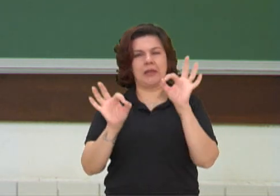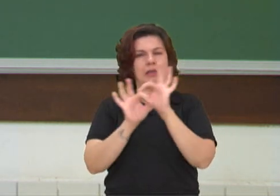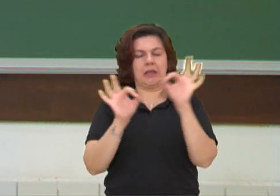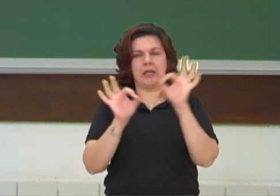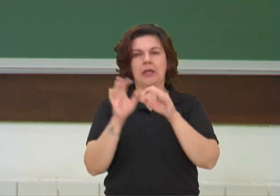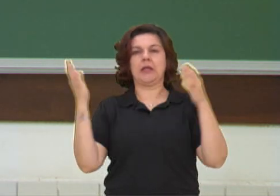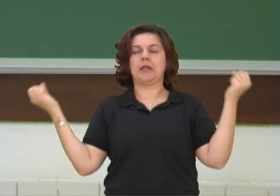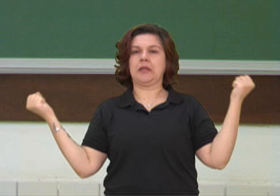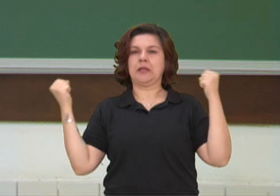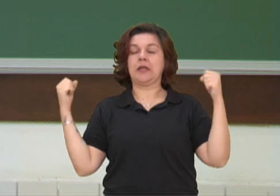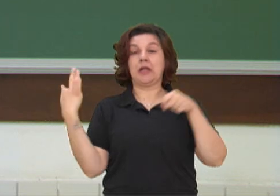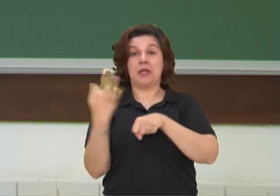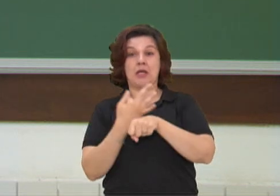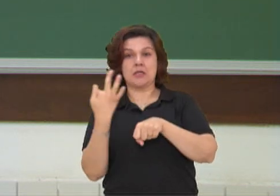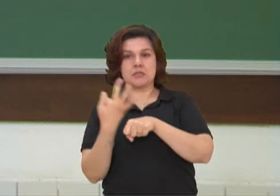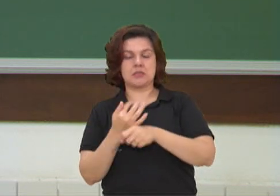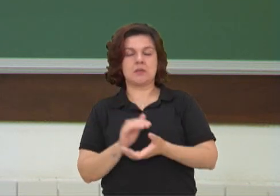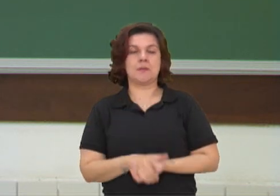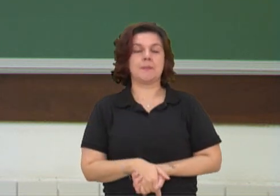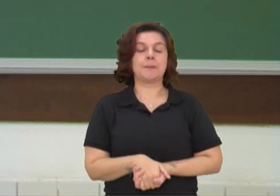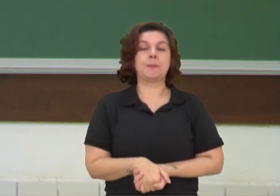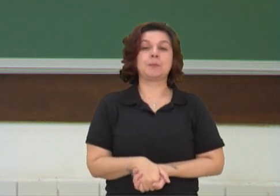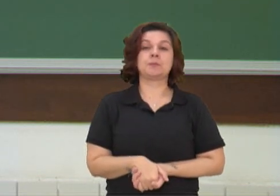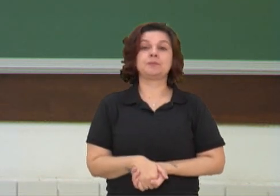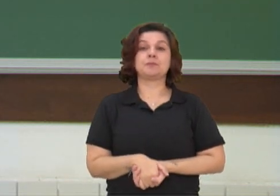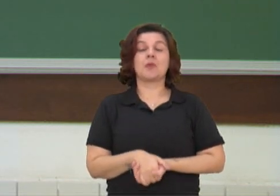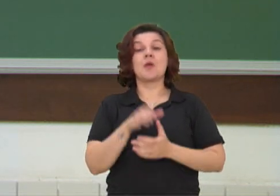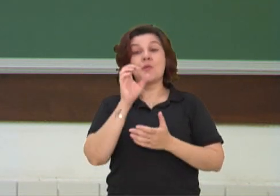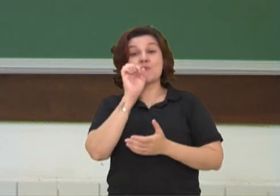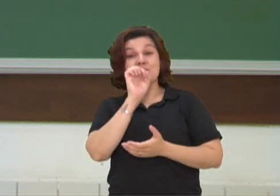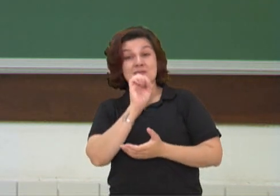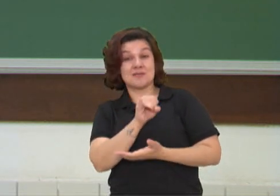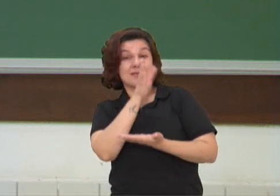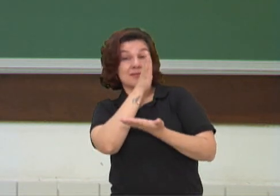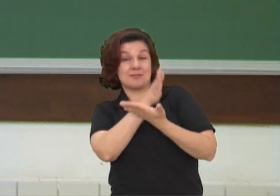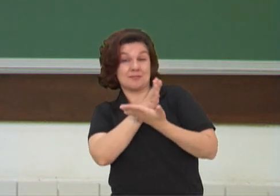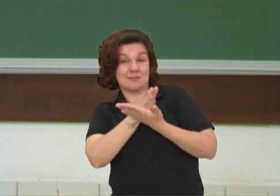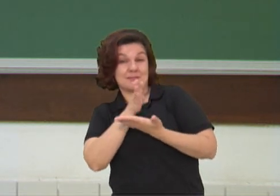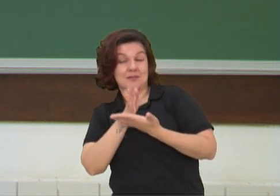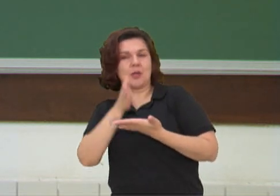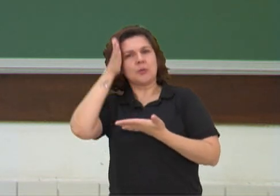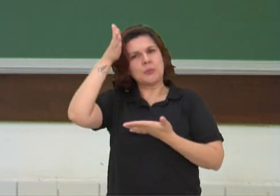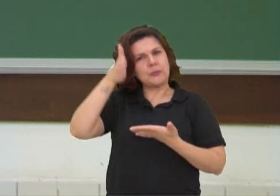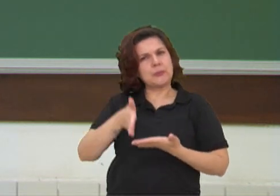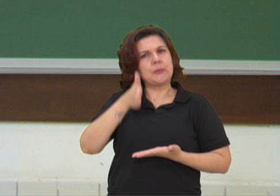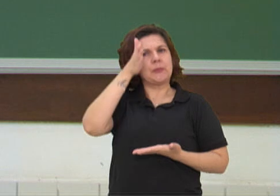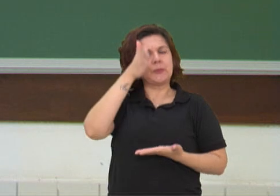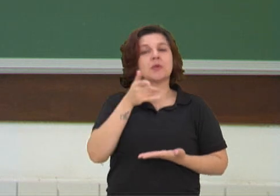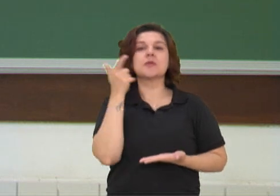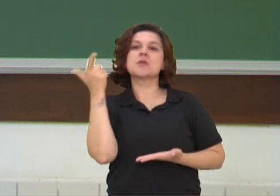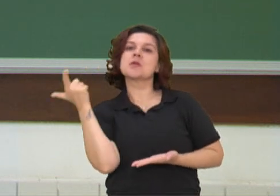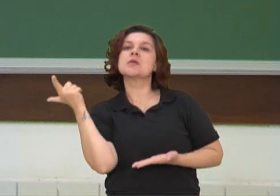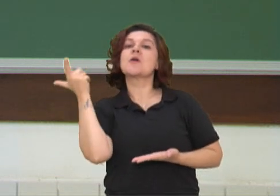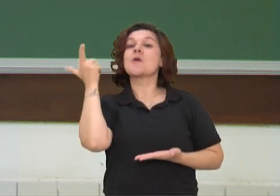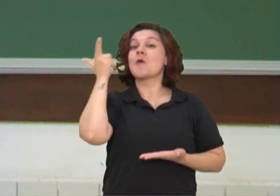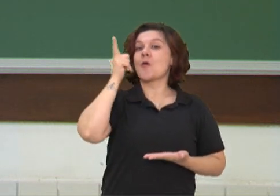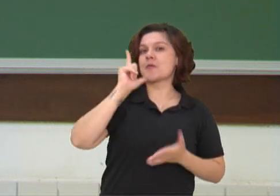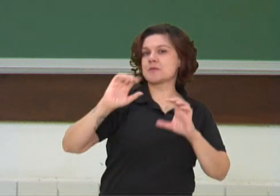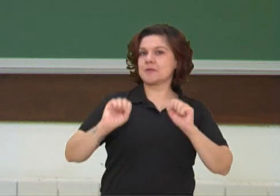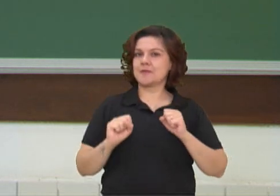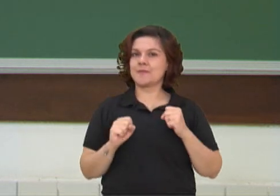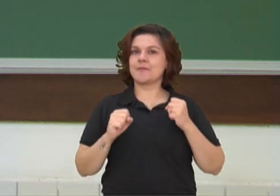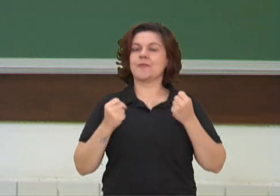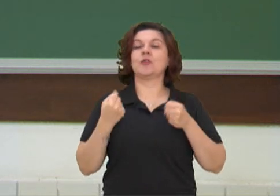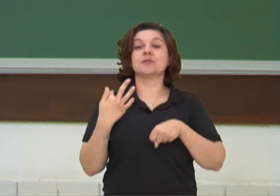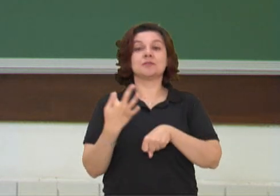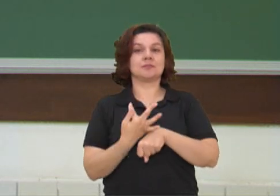aumentar ali a sua resistência. Então se você pratica com uma certa frequência, com uma certa rotina, você consequentemente vai aumentar ali o teu tempo